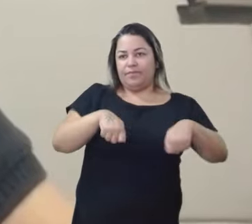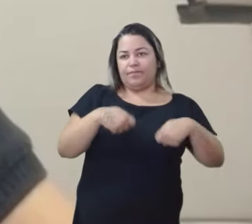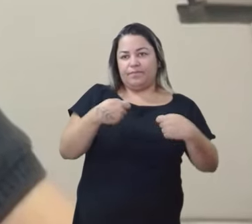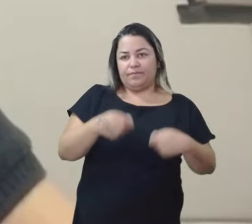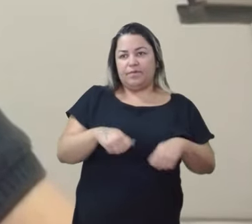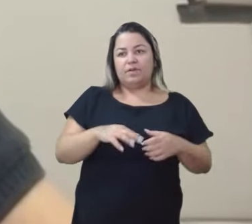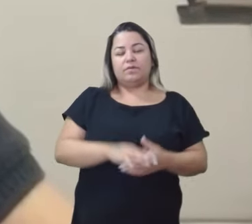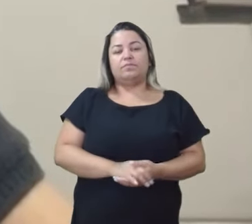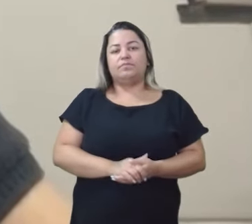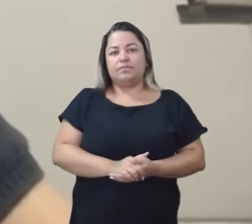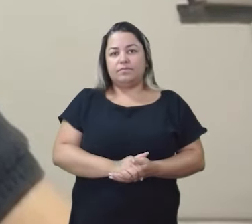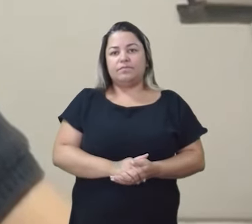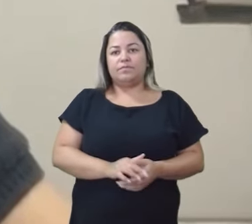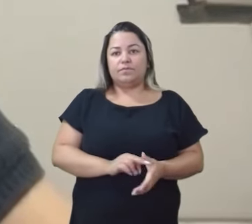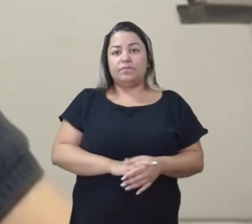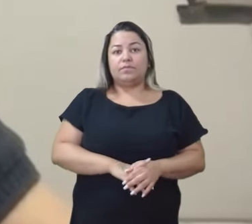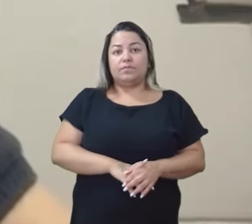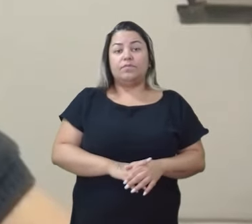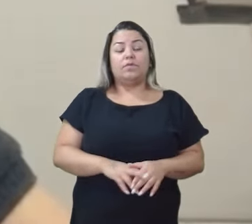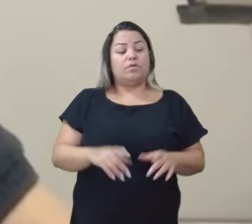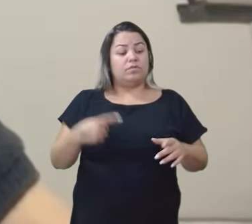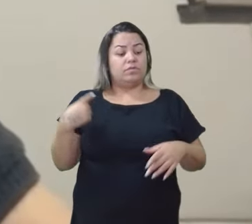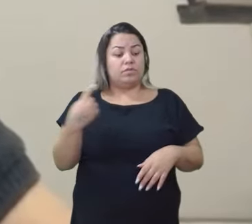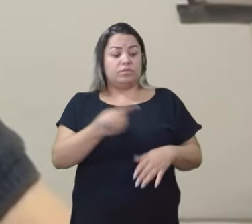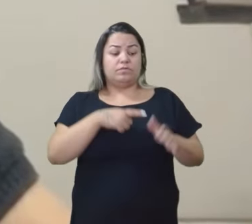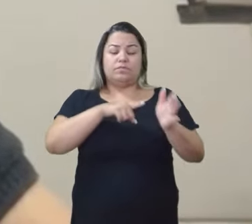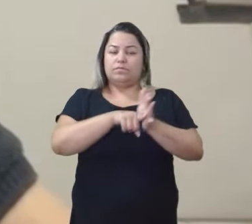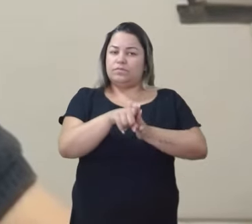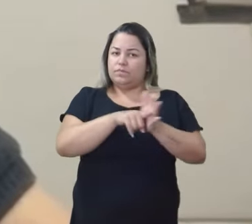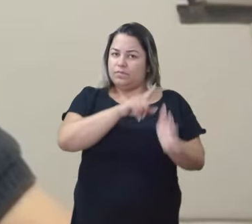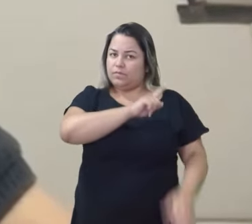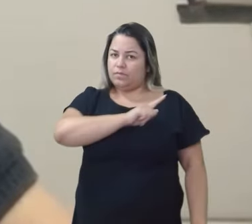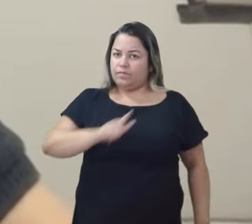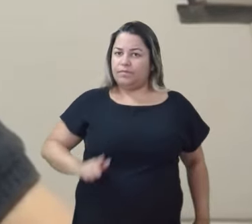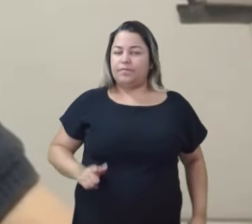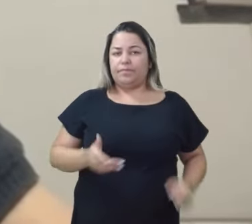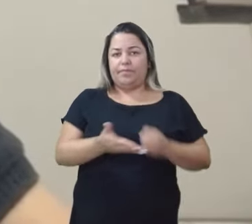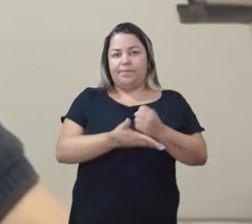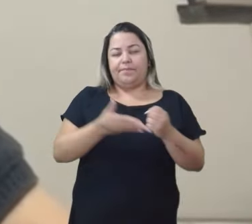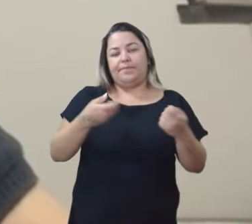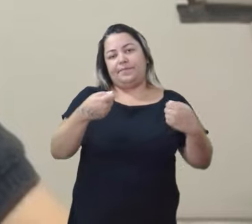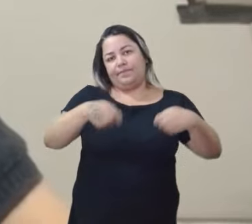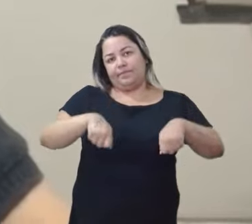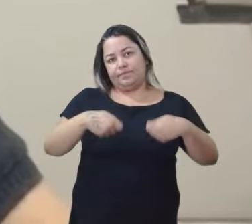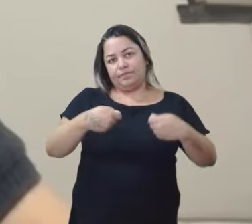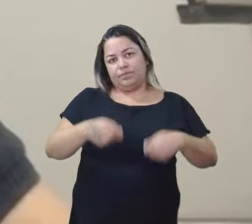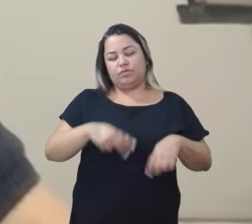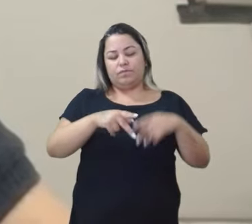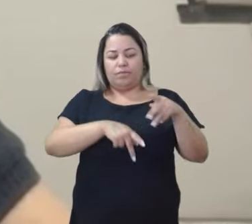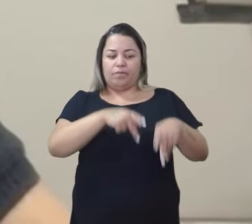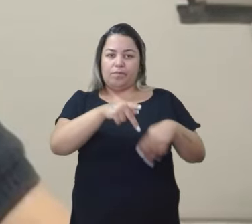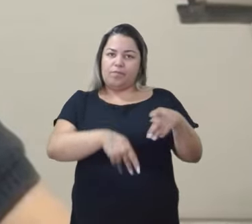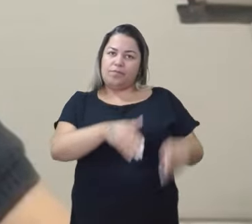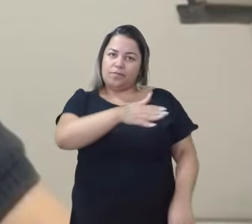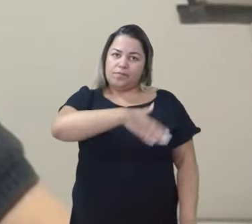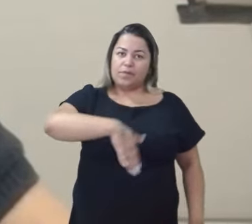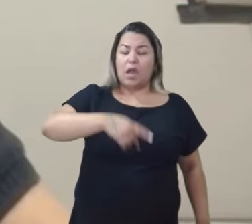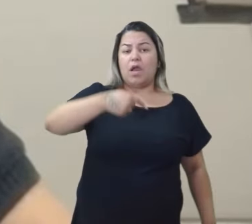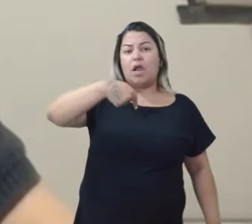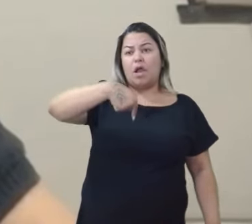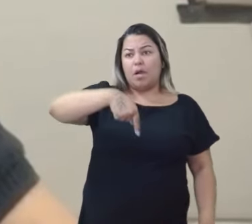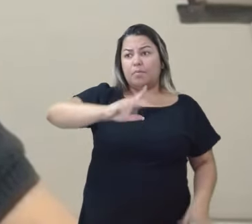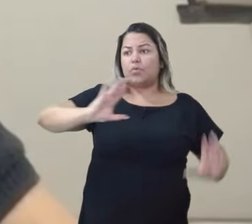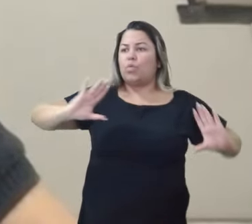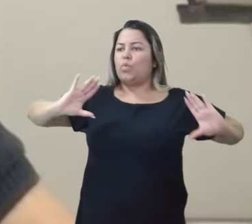Então, Exato. nosso plano de governo foi montado justamente baseado nas necessidades do povo. O povo ia para os eventos e dizia